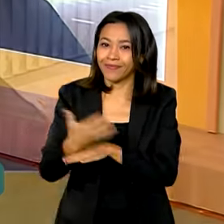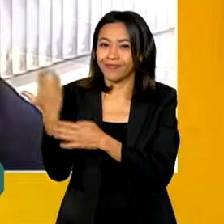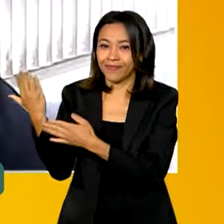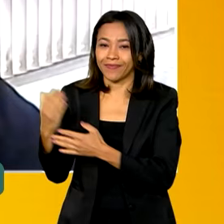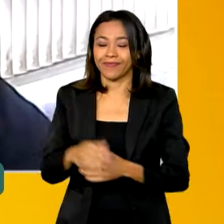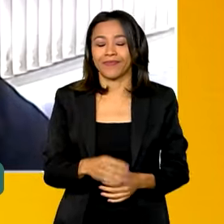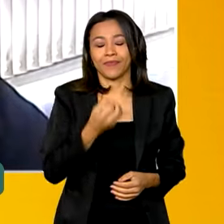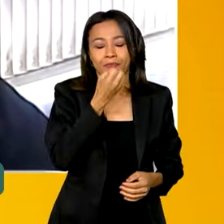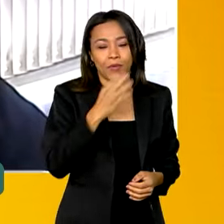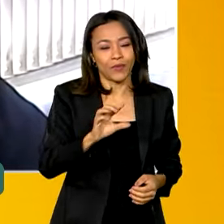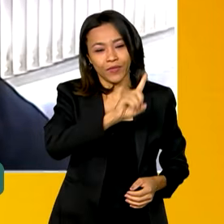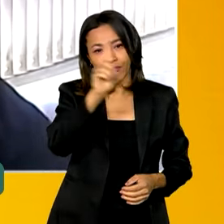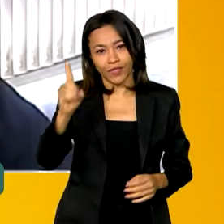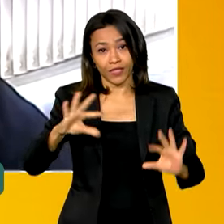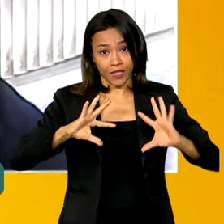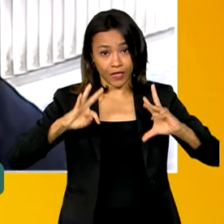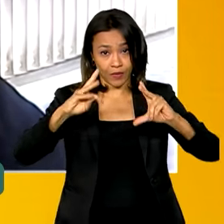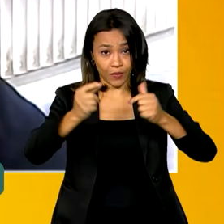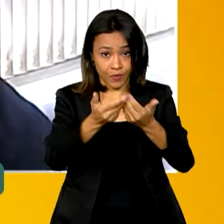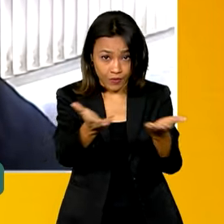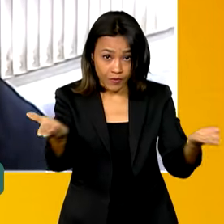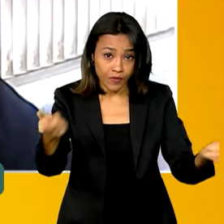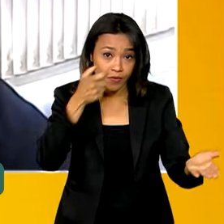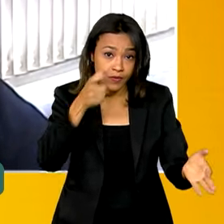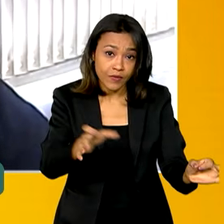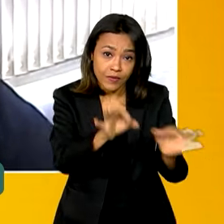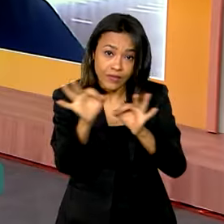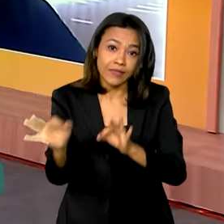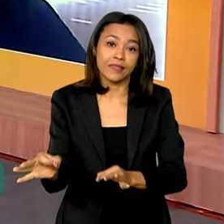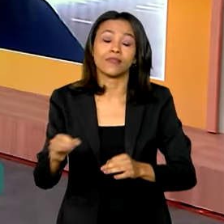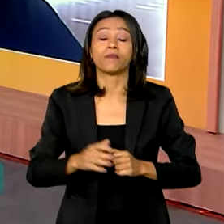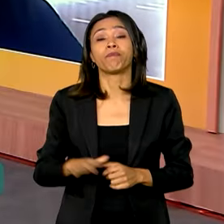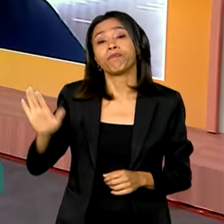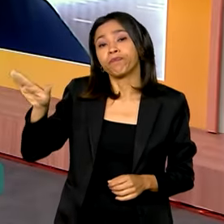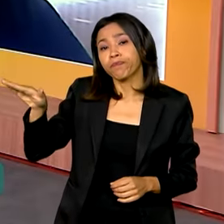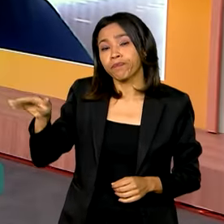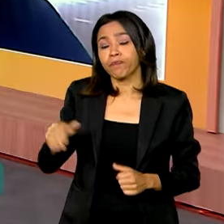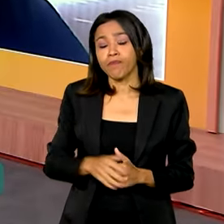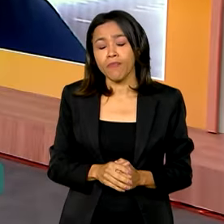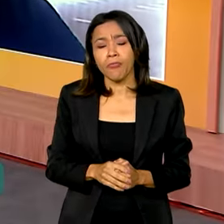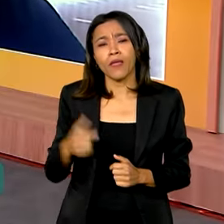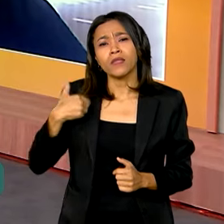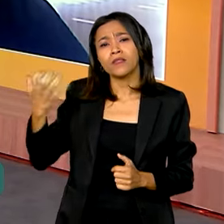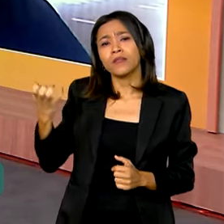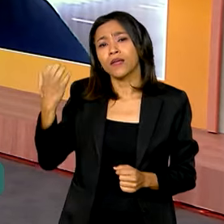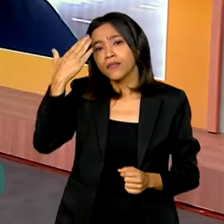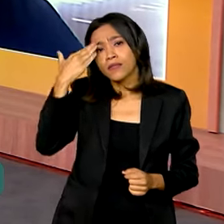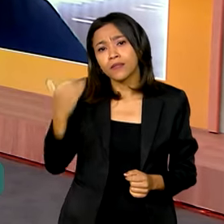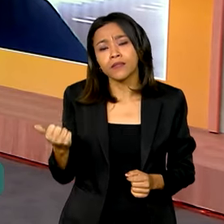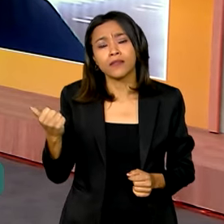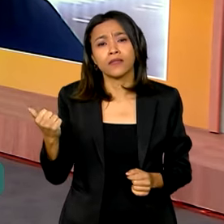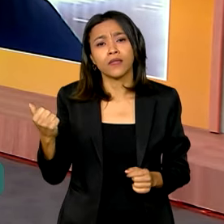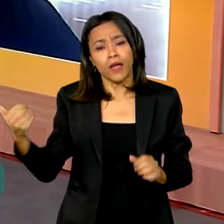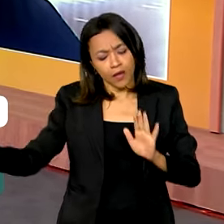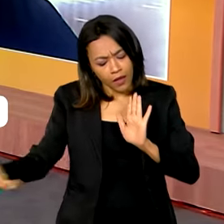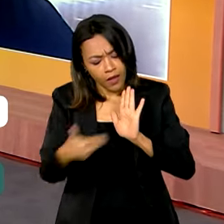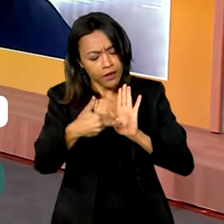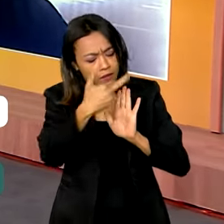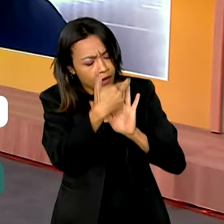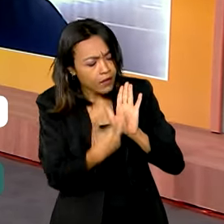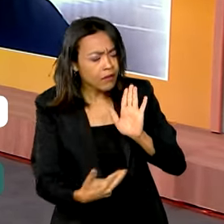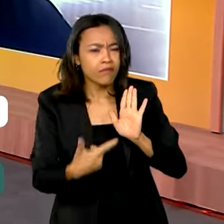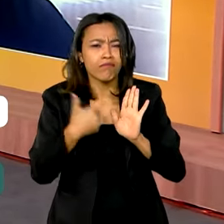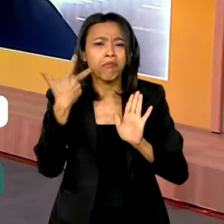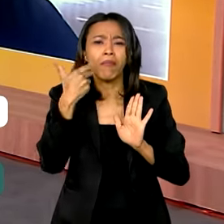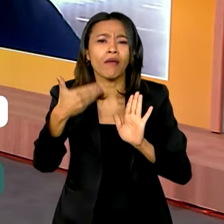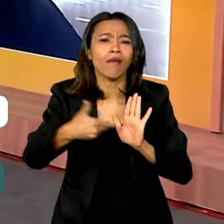dia, Karine. Bom dia a todos os telespectadores também. Secretária, a gente queria saber sobre esse relatório. Para que ele